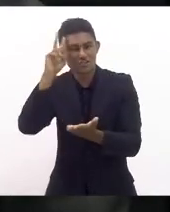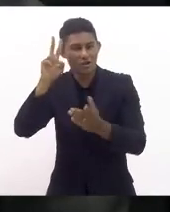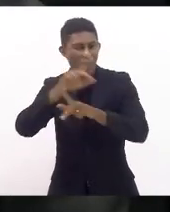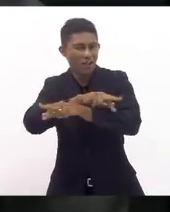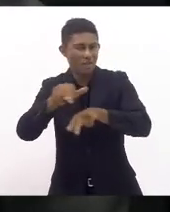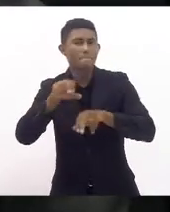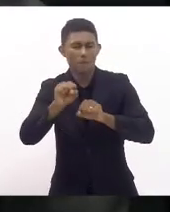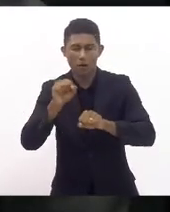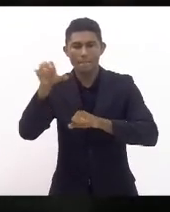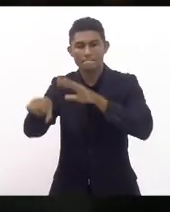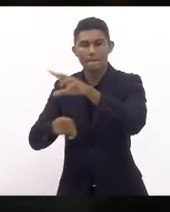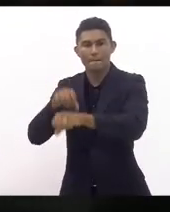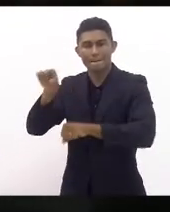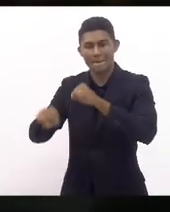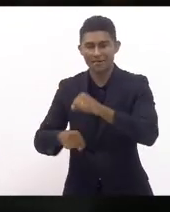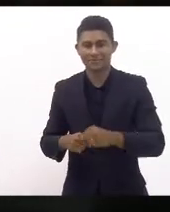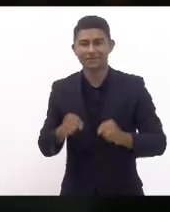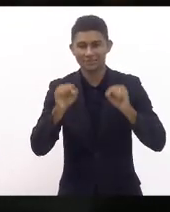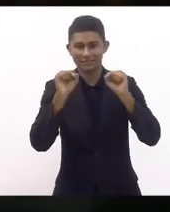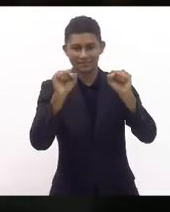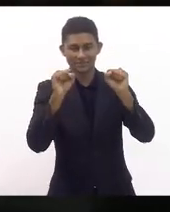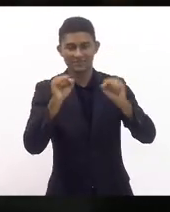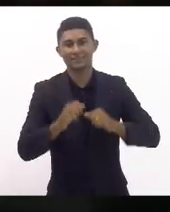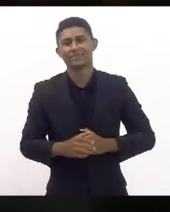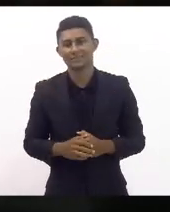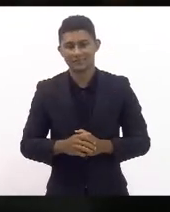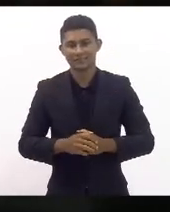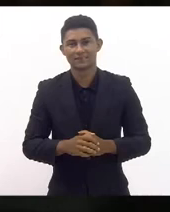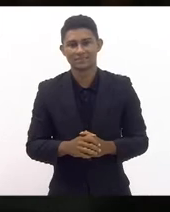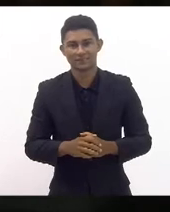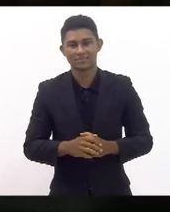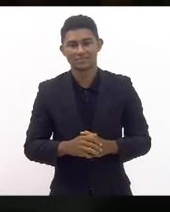também lá no final. Então,